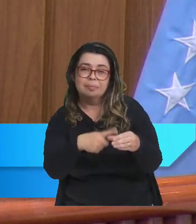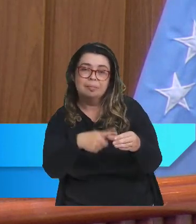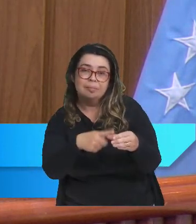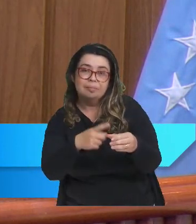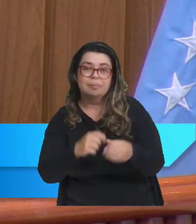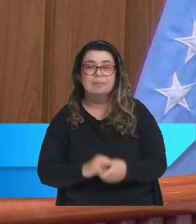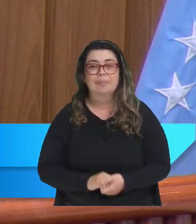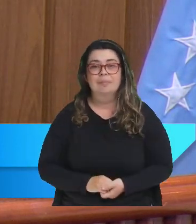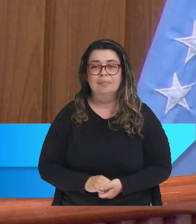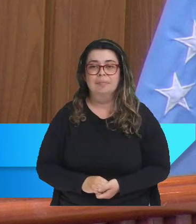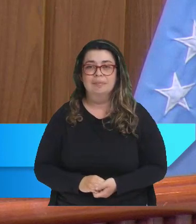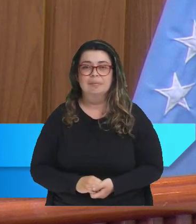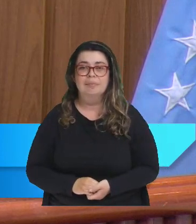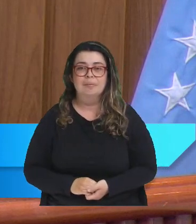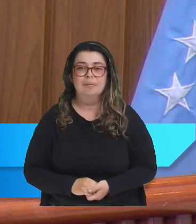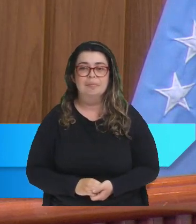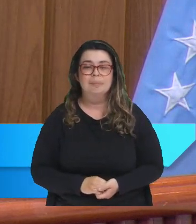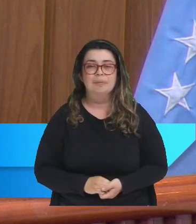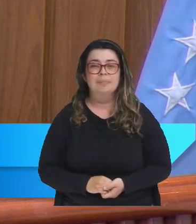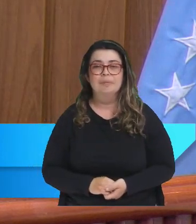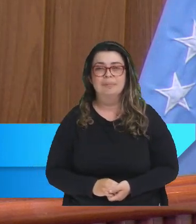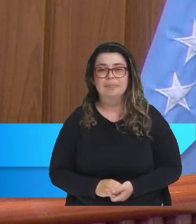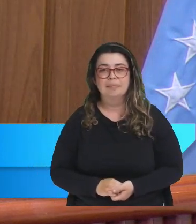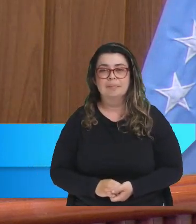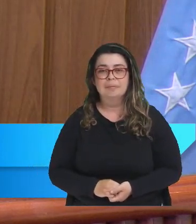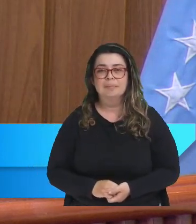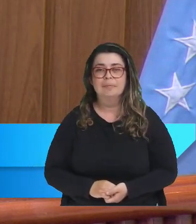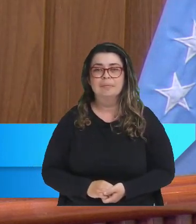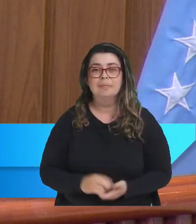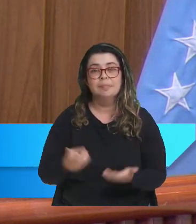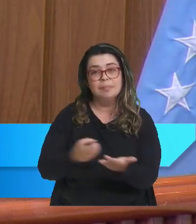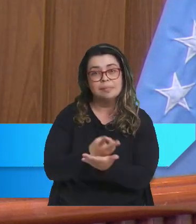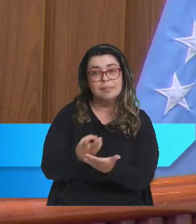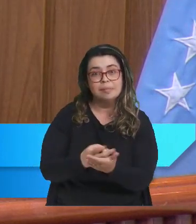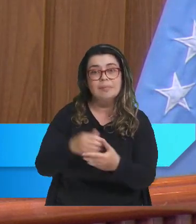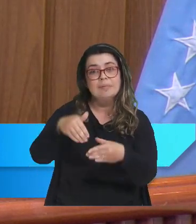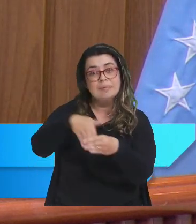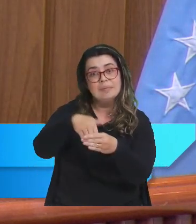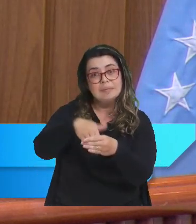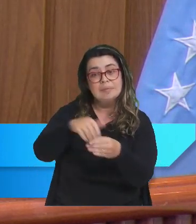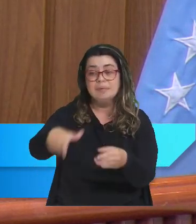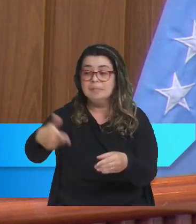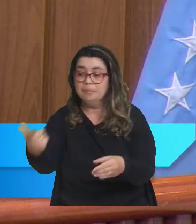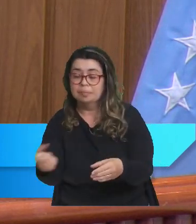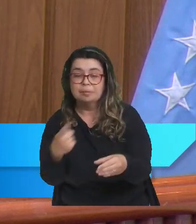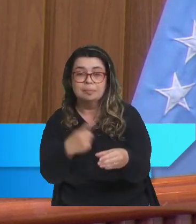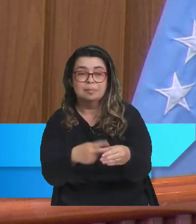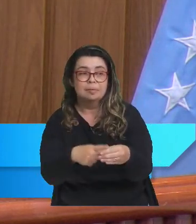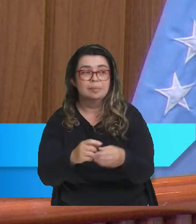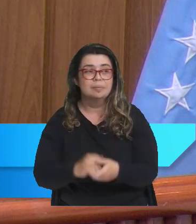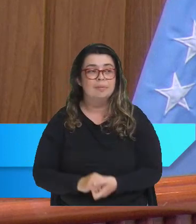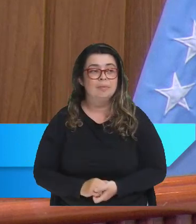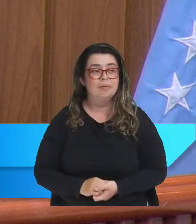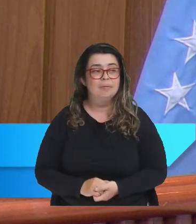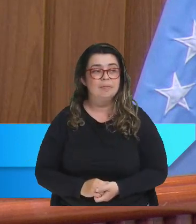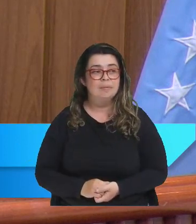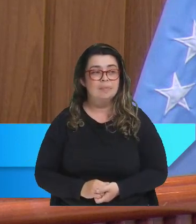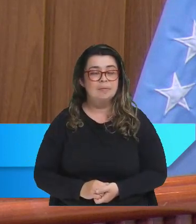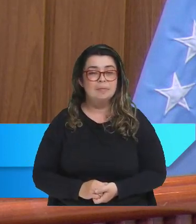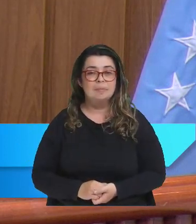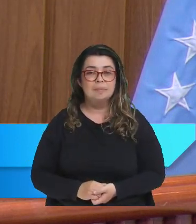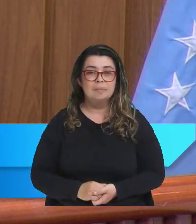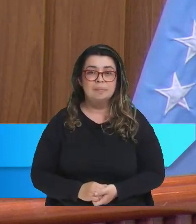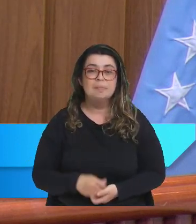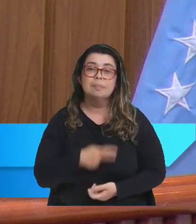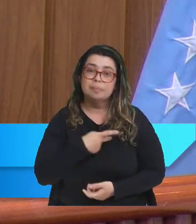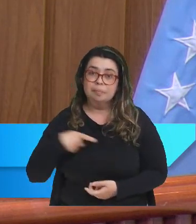nas cidades deles e buscamos voto. Né? Eu tive voto na região toda,